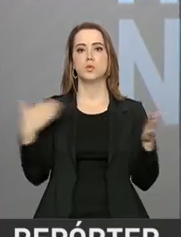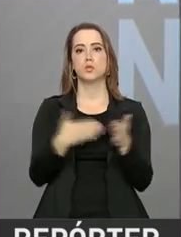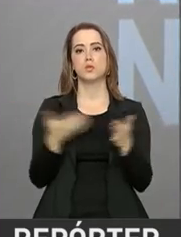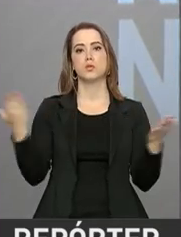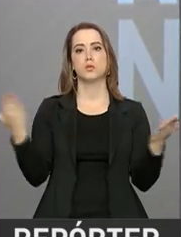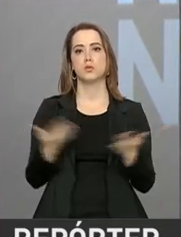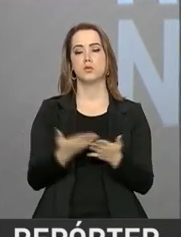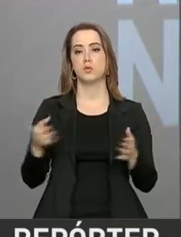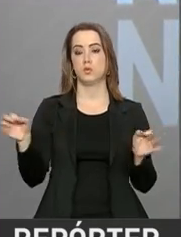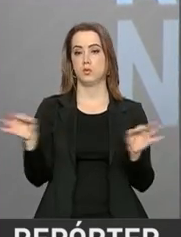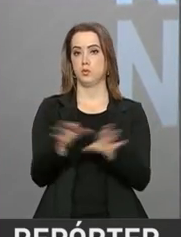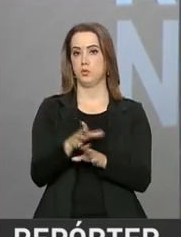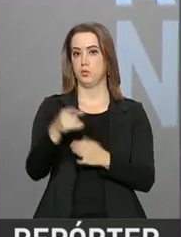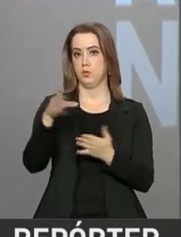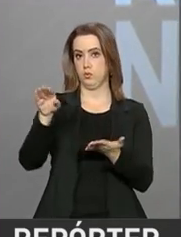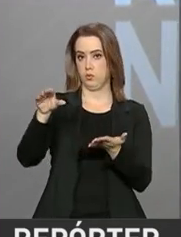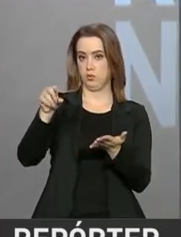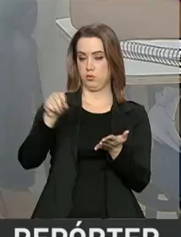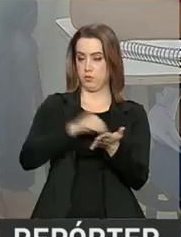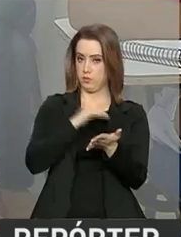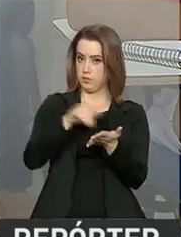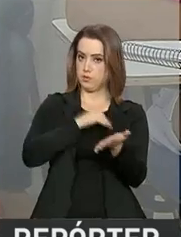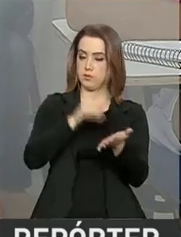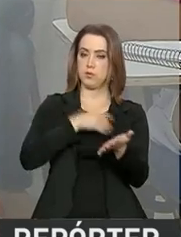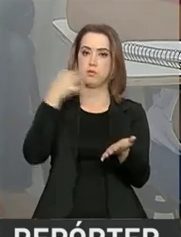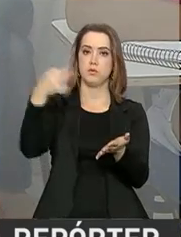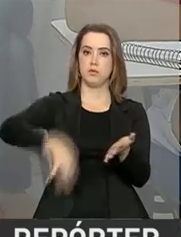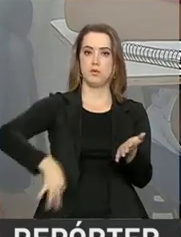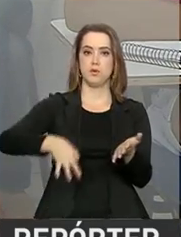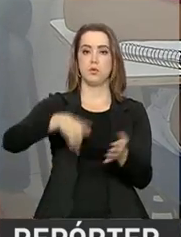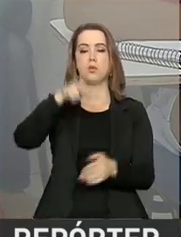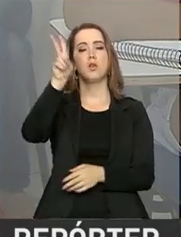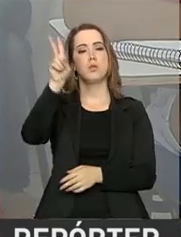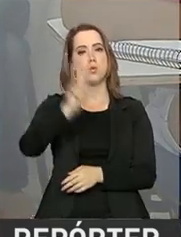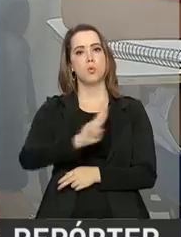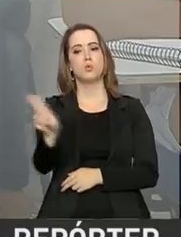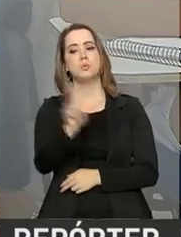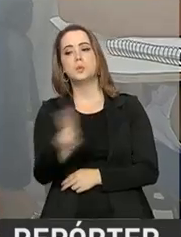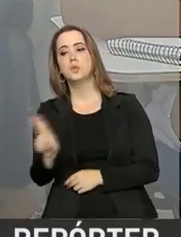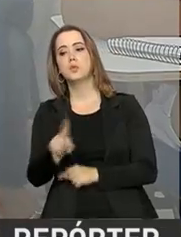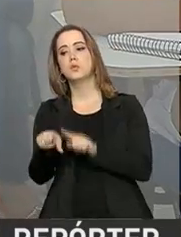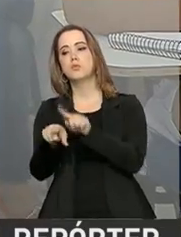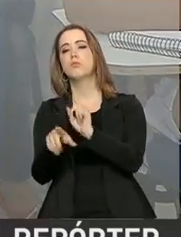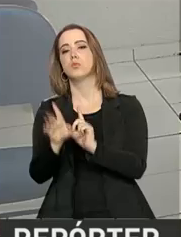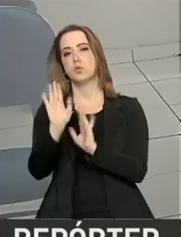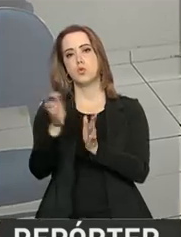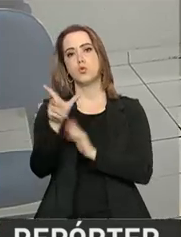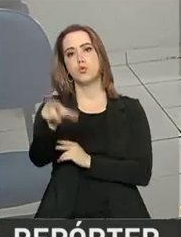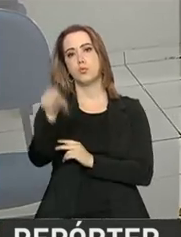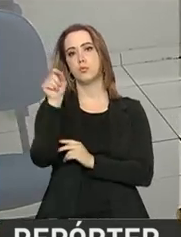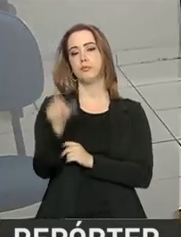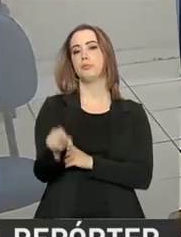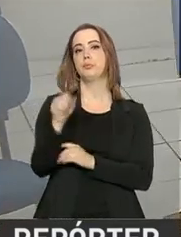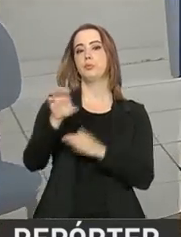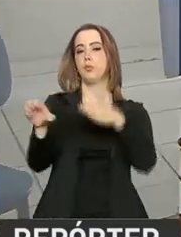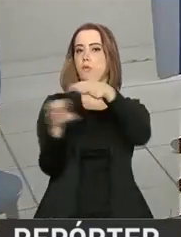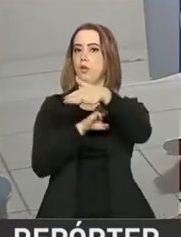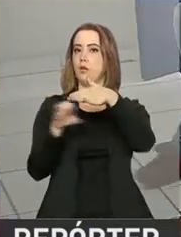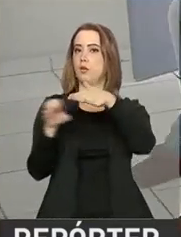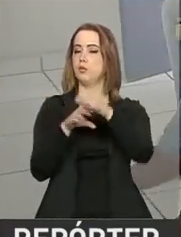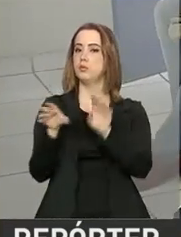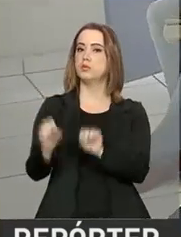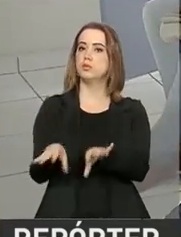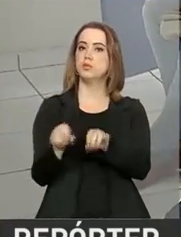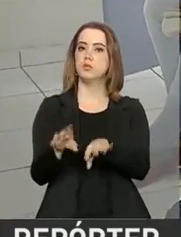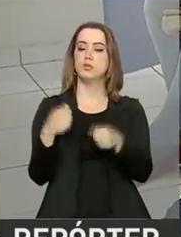hoje para concluir as inscrições os pré-selecionados já foram convocados pelas instituições de ensino e deverão apresentar a